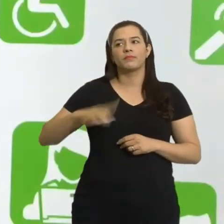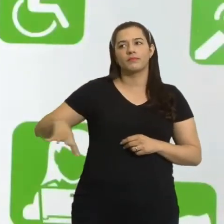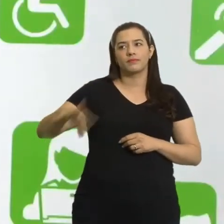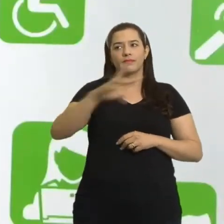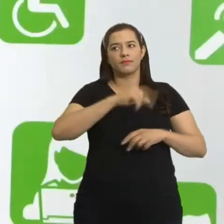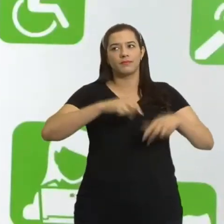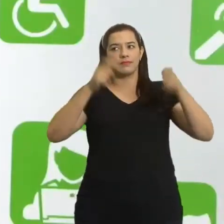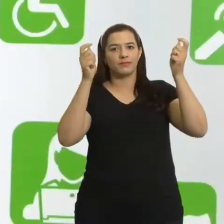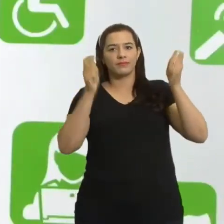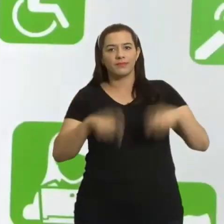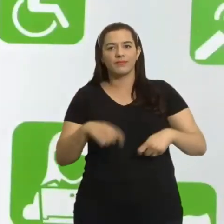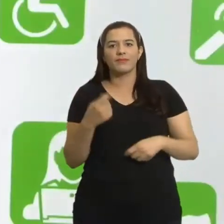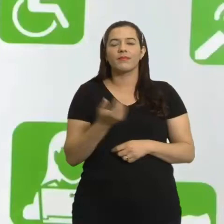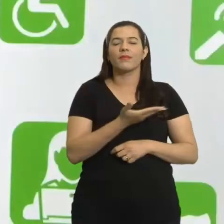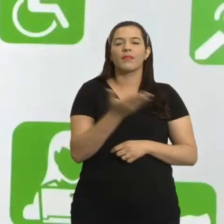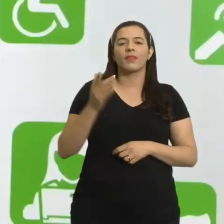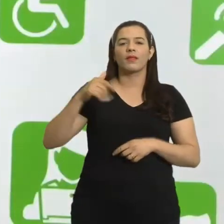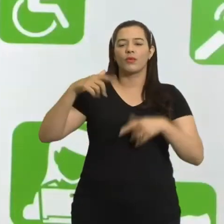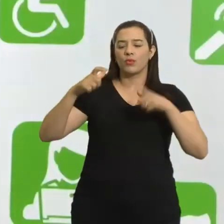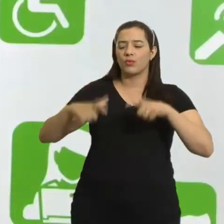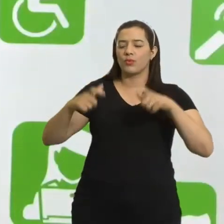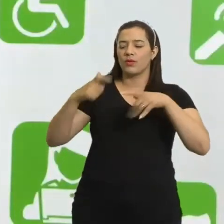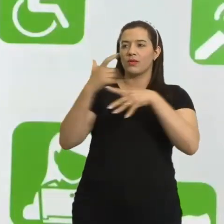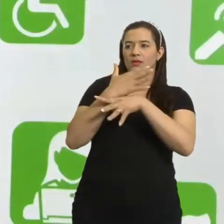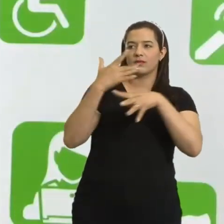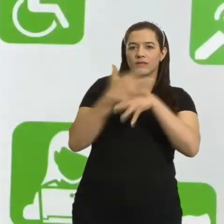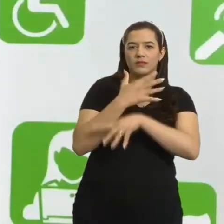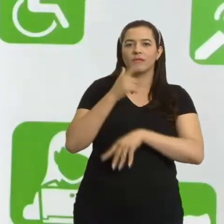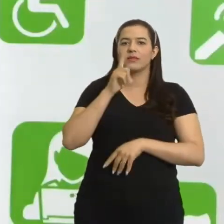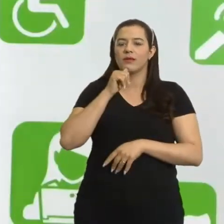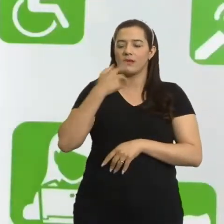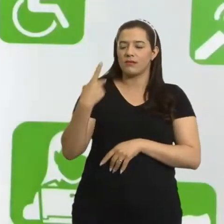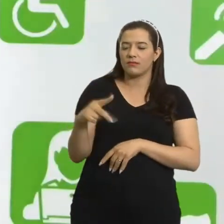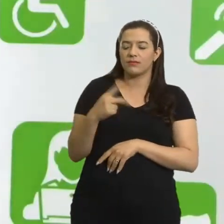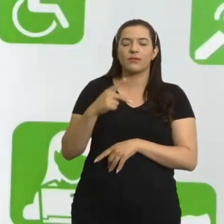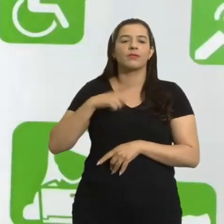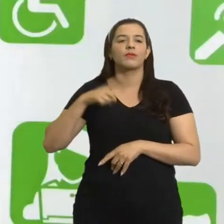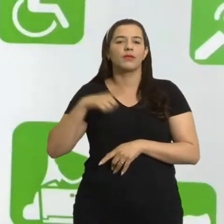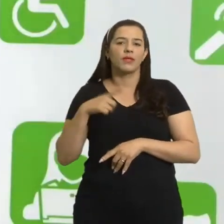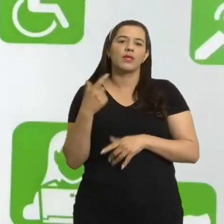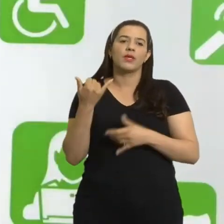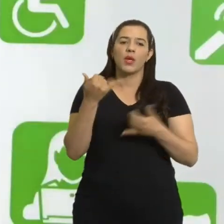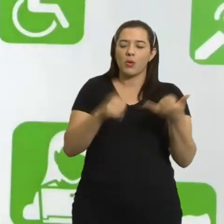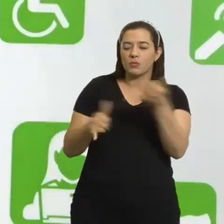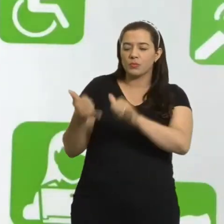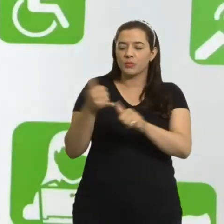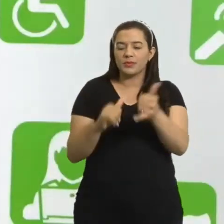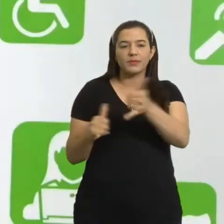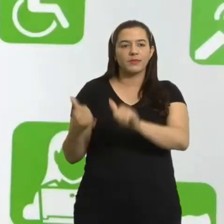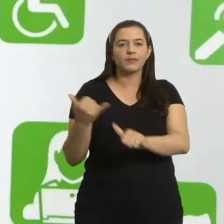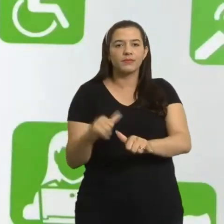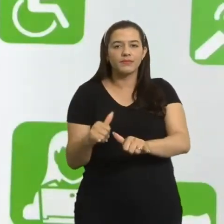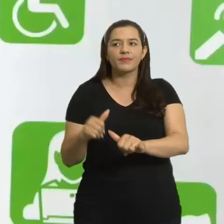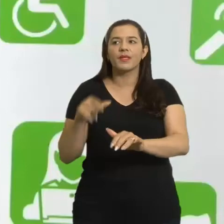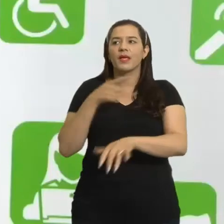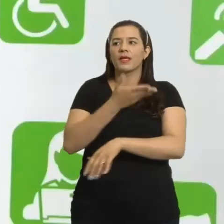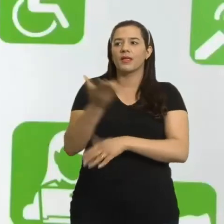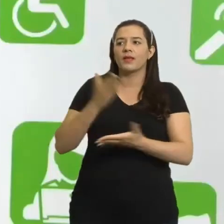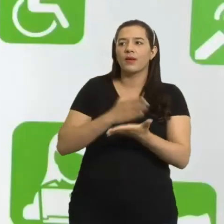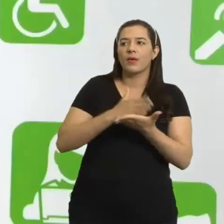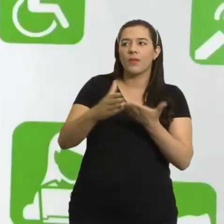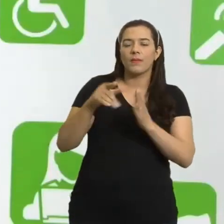de a água da cidade onde ela mora está sendo contaminada por resíduos químicos. E nessa